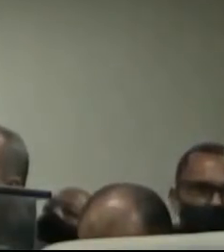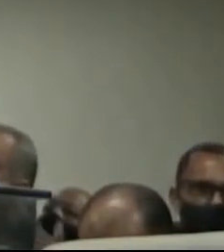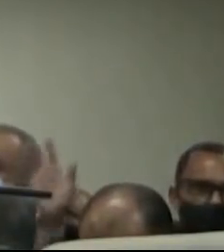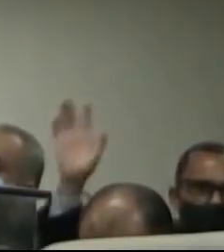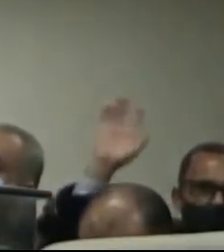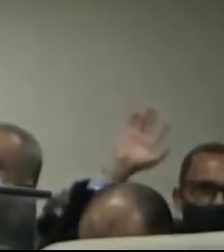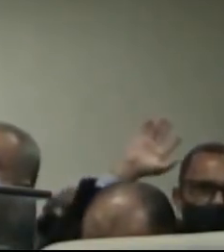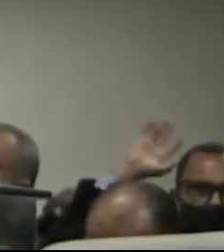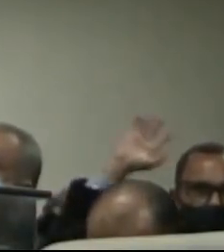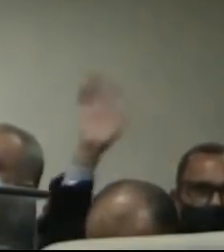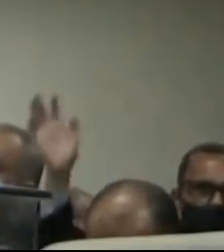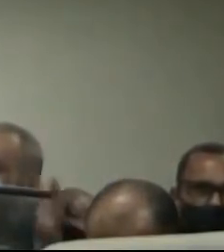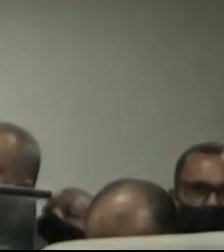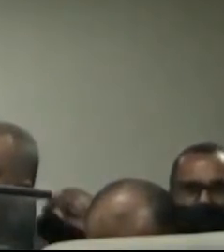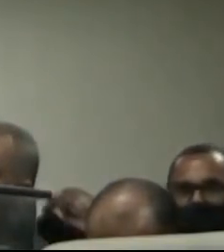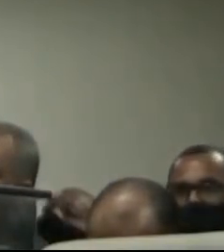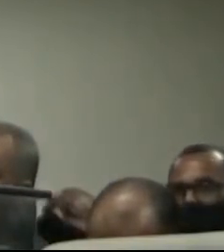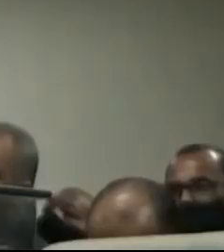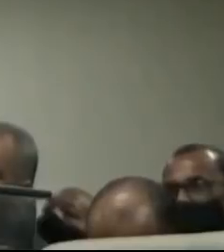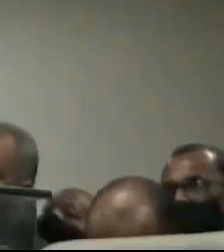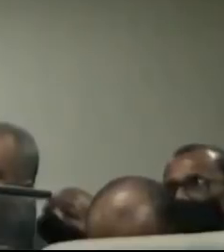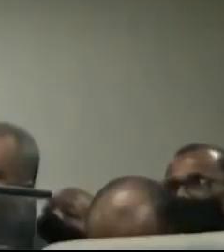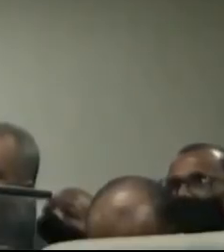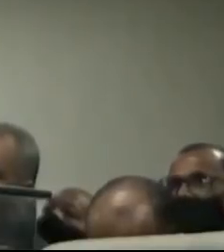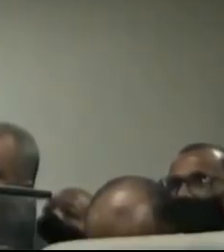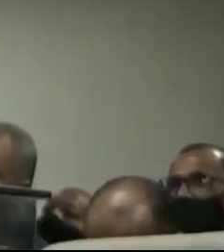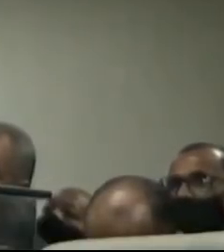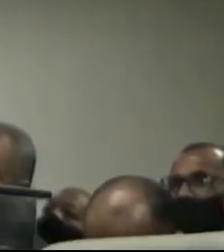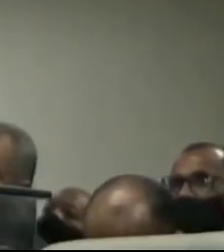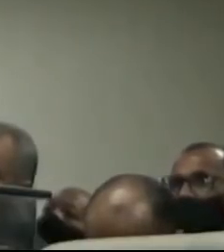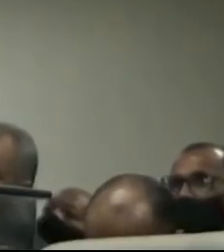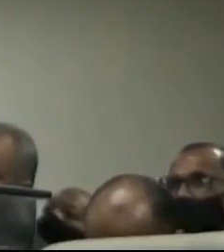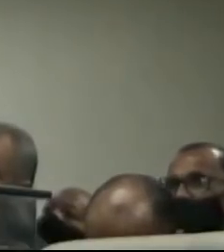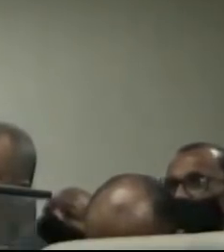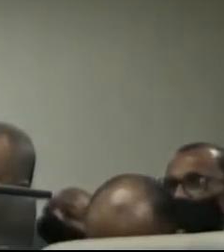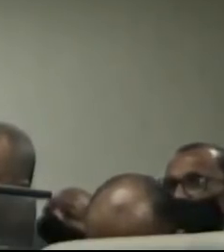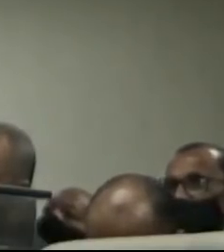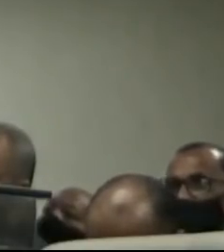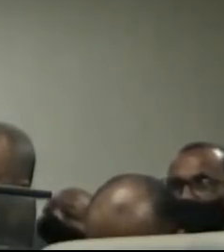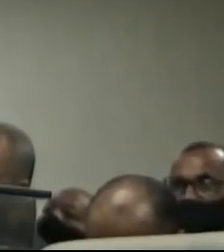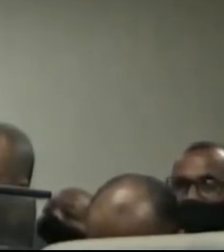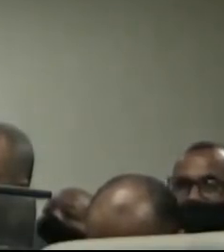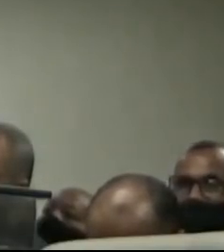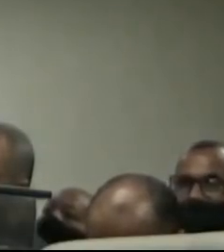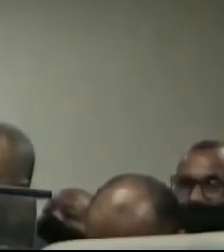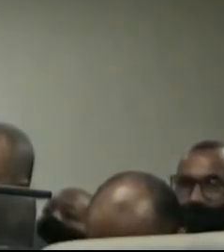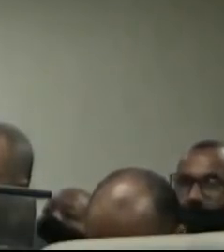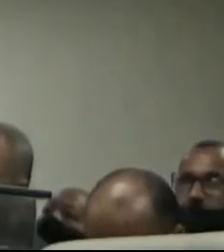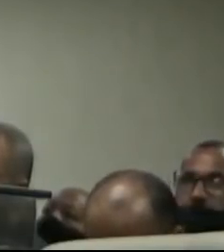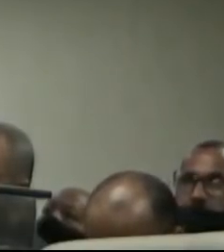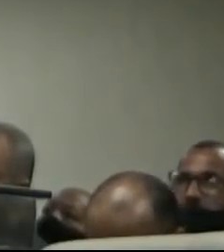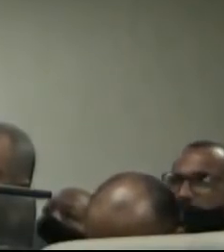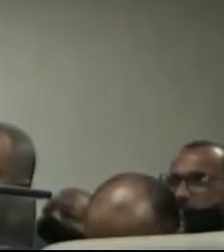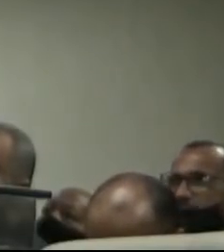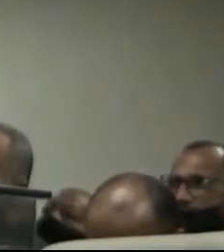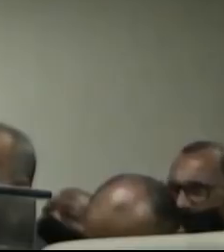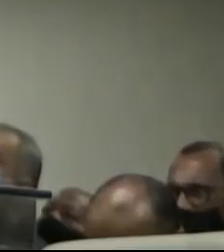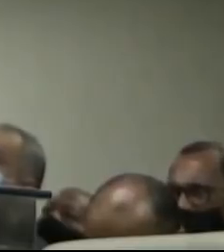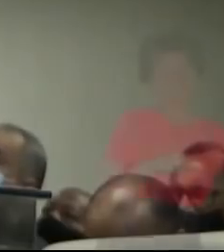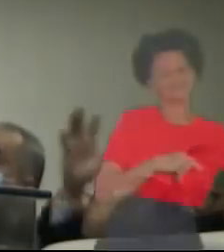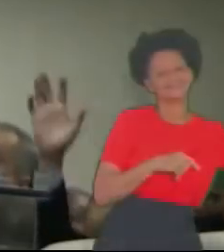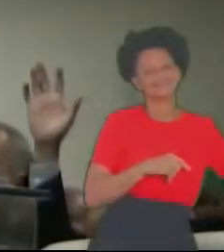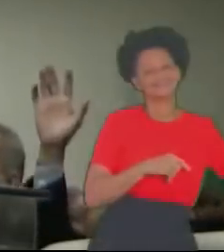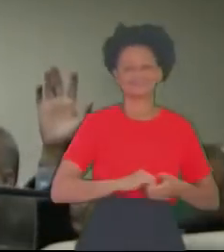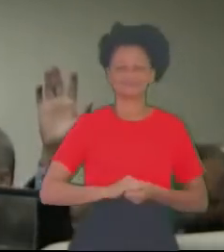meter a mão? Quem ainda tem? Dá um glória para ele, diga: me acorda, Jesus. Dá um glória para ele, se ainda tem uma brecha para ele meter a mão.